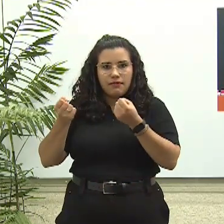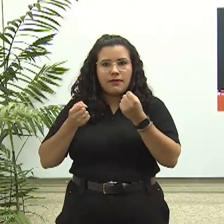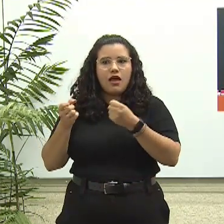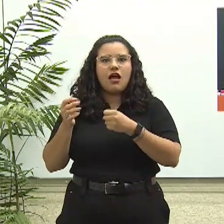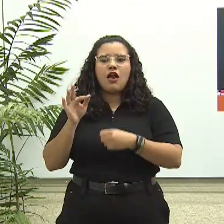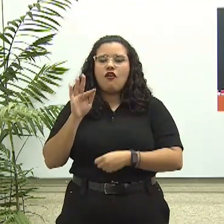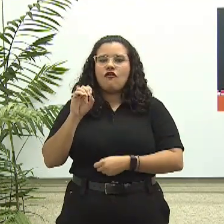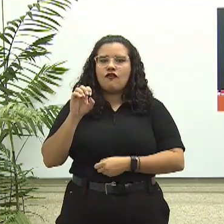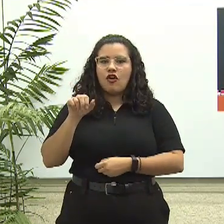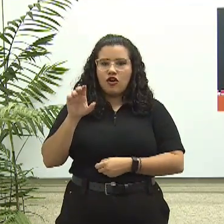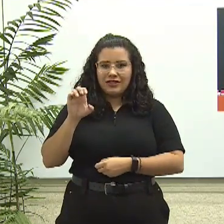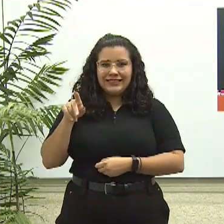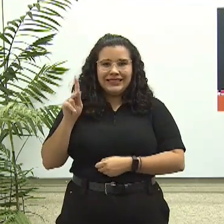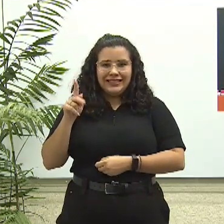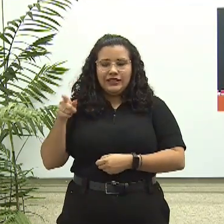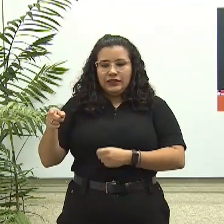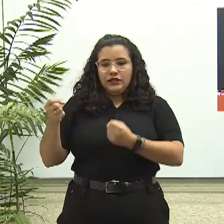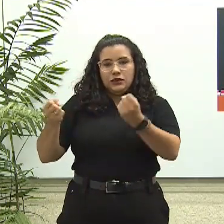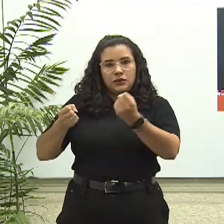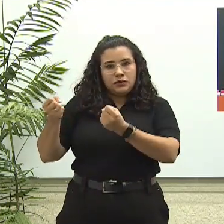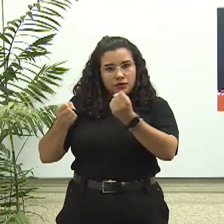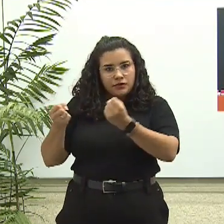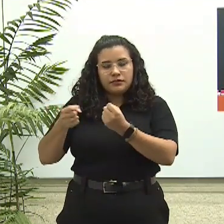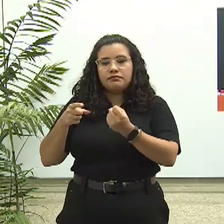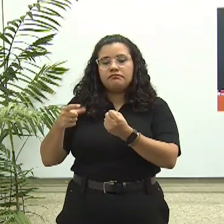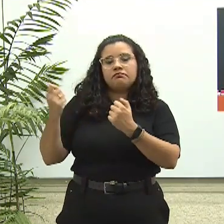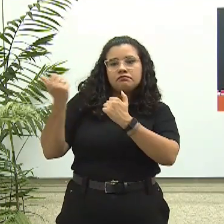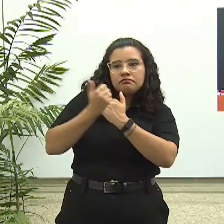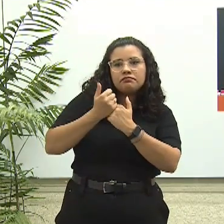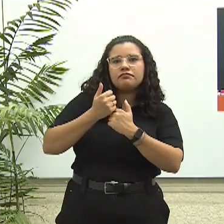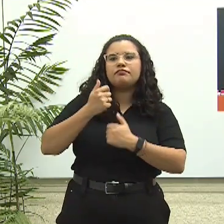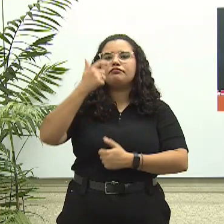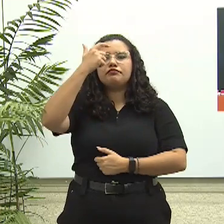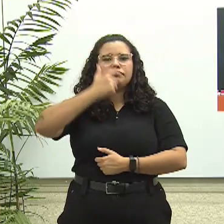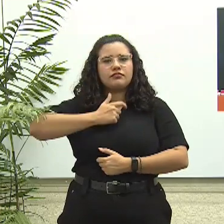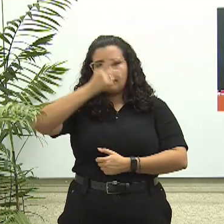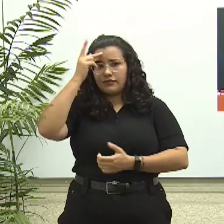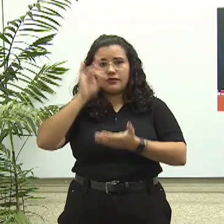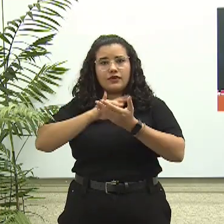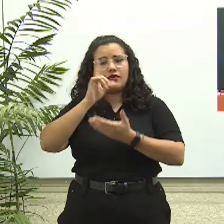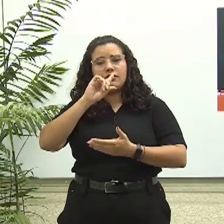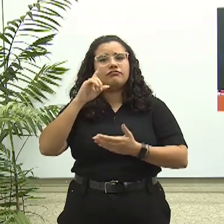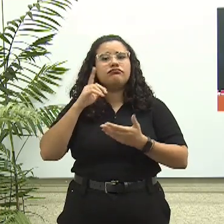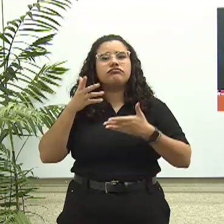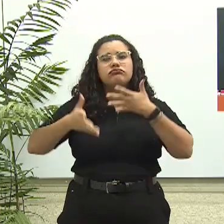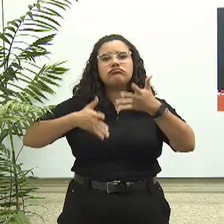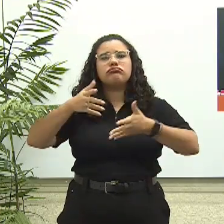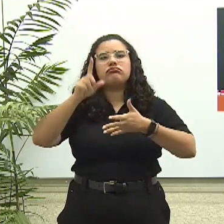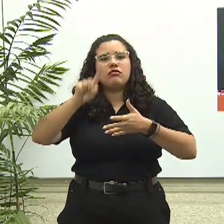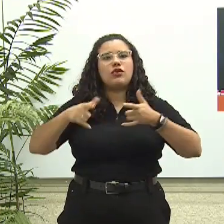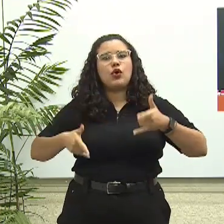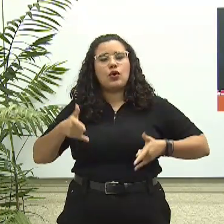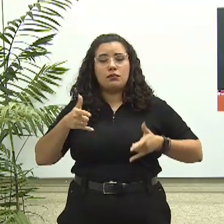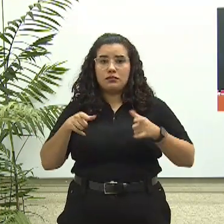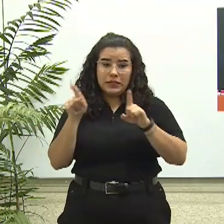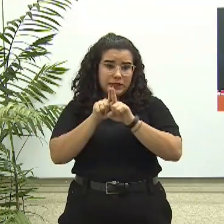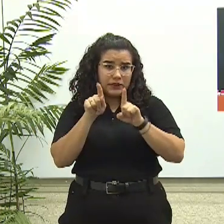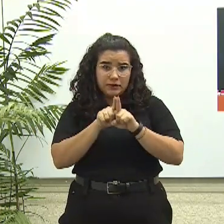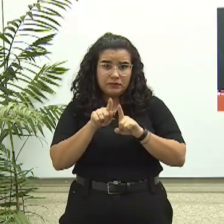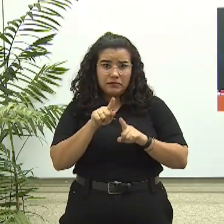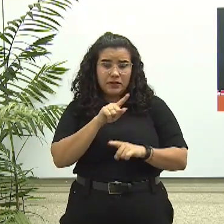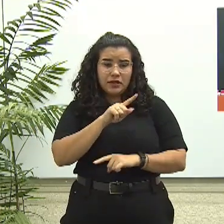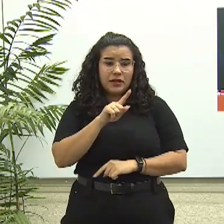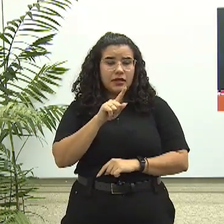Elice Regina e essas possibilidades todas de substituição da da mão de obra da força de trabalho próprio Uber Uber a maior